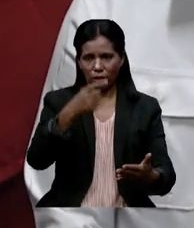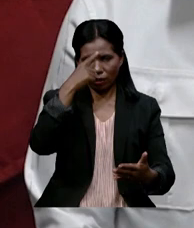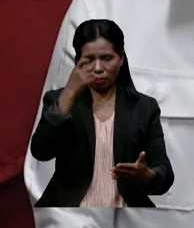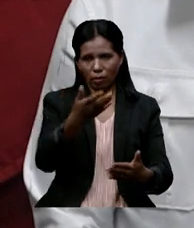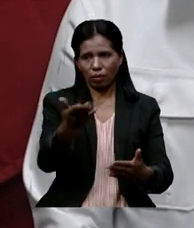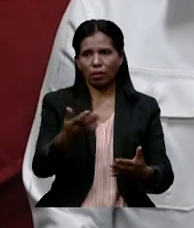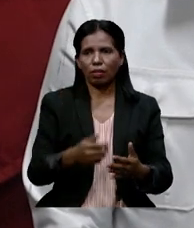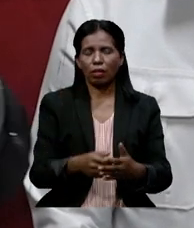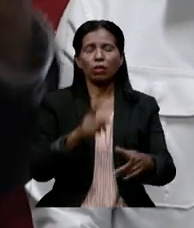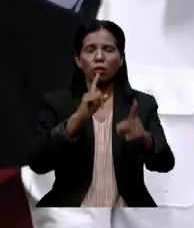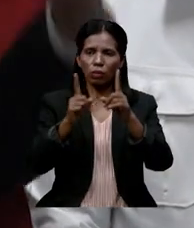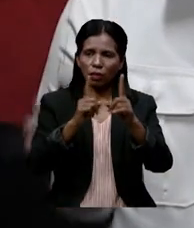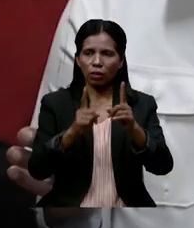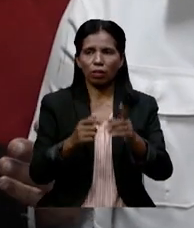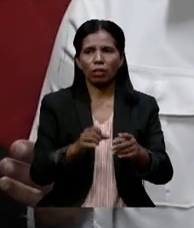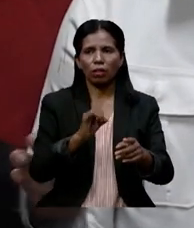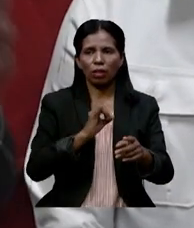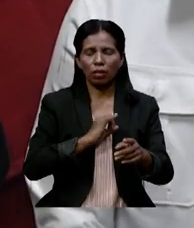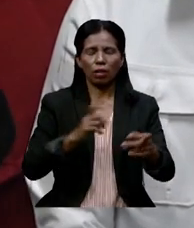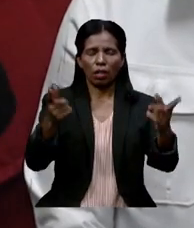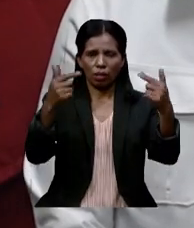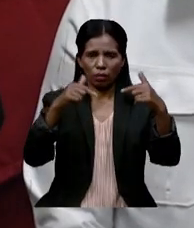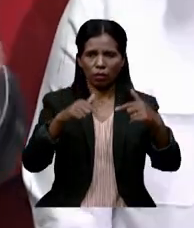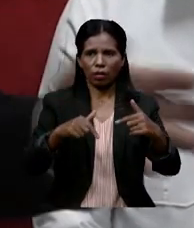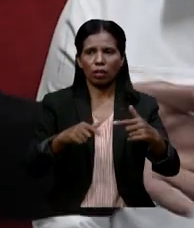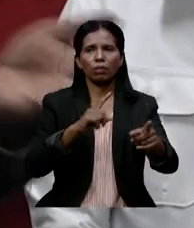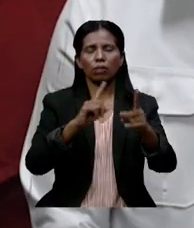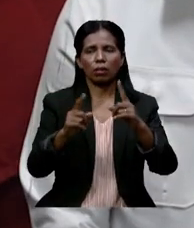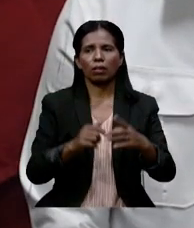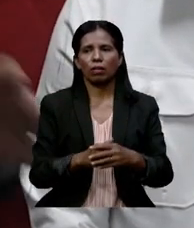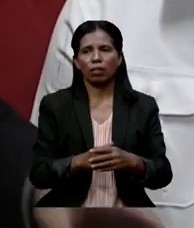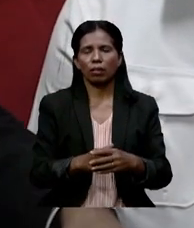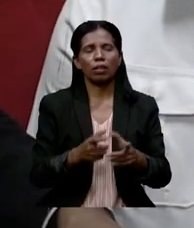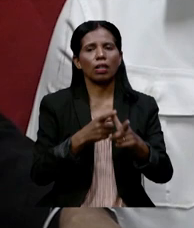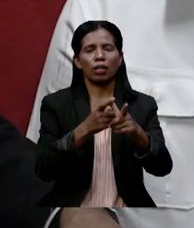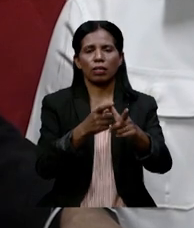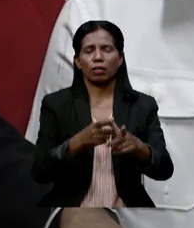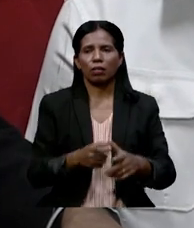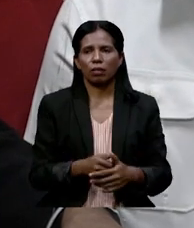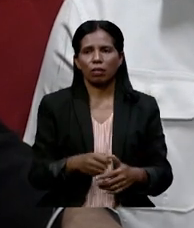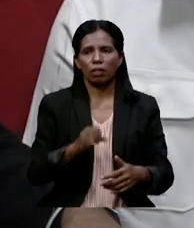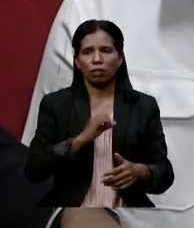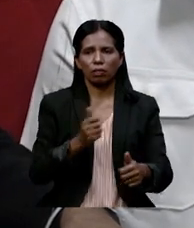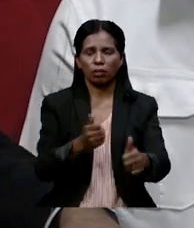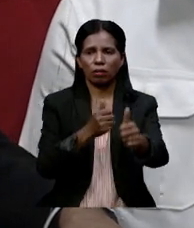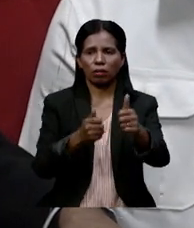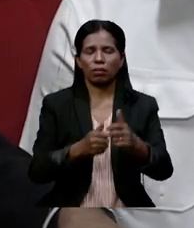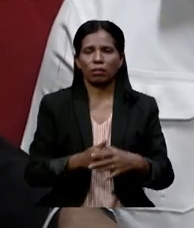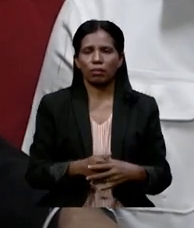vai nem rato colher, quer dizer, não vai, ao sai, rato colher, não vai nem ralaitia. Ao ralaitir, nem rato